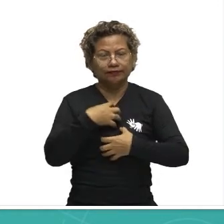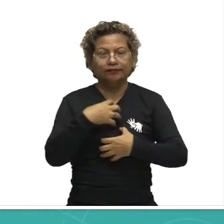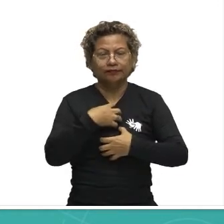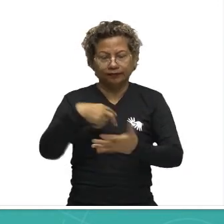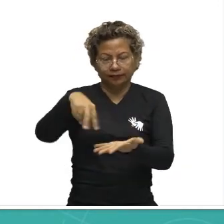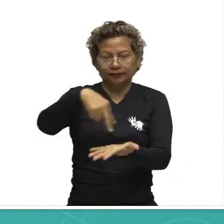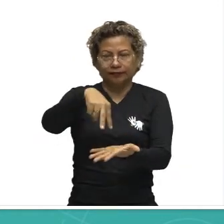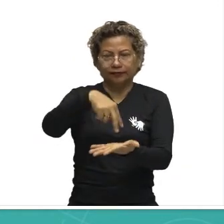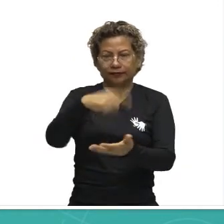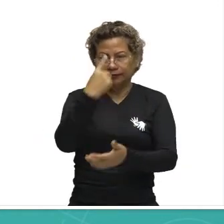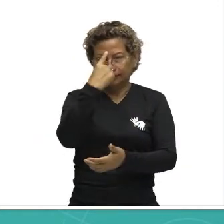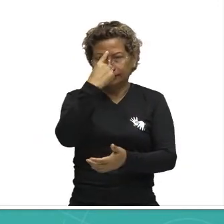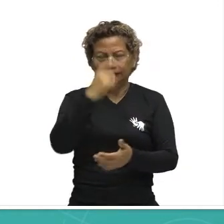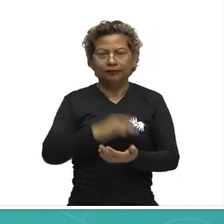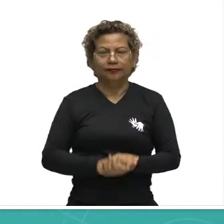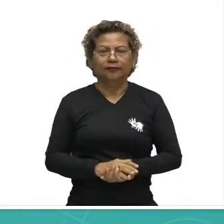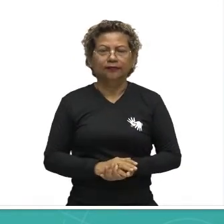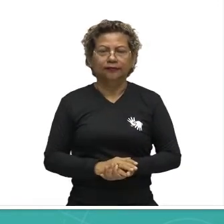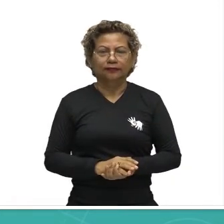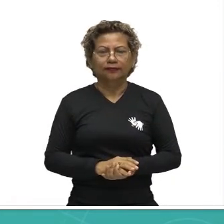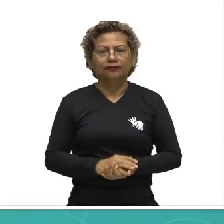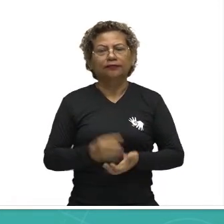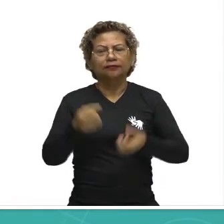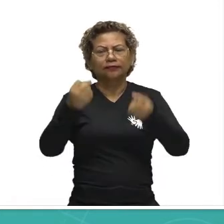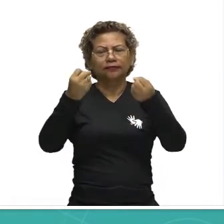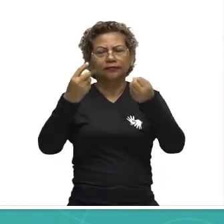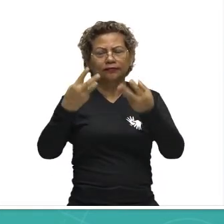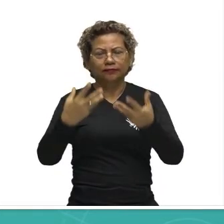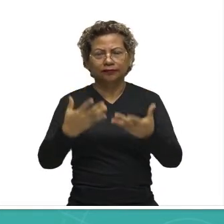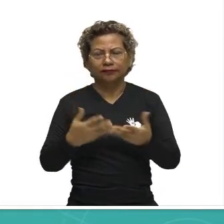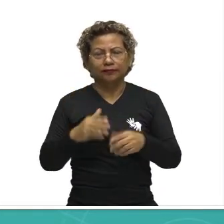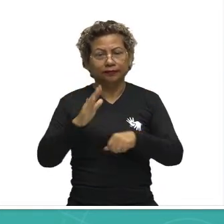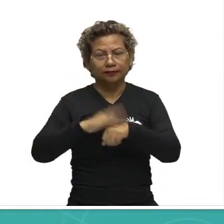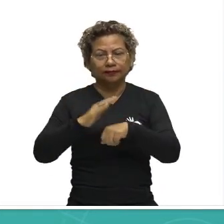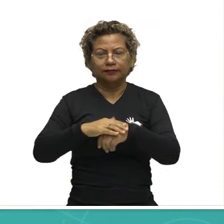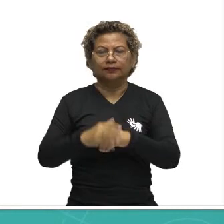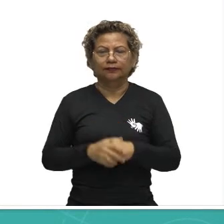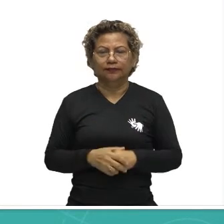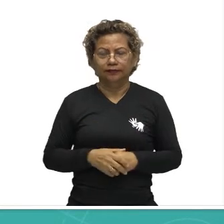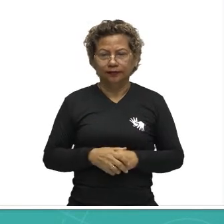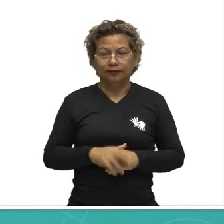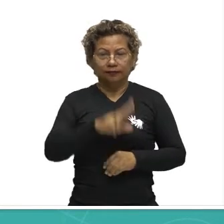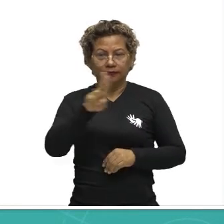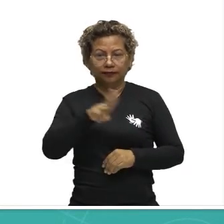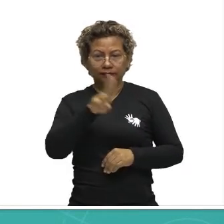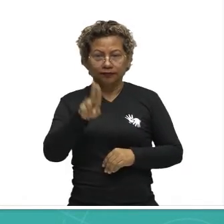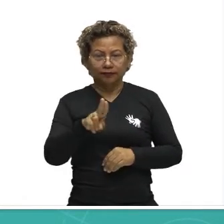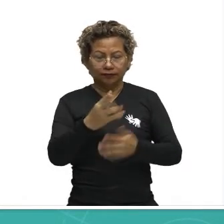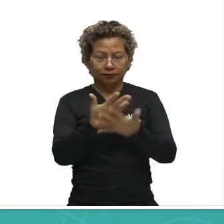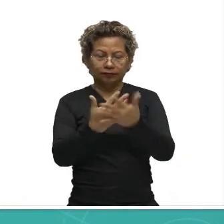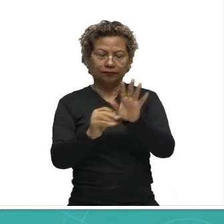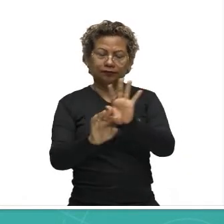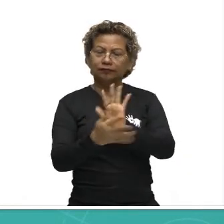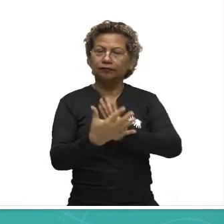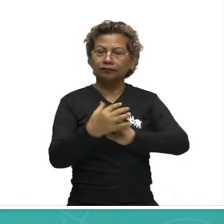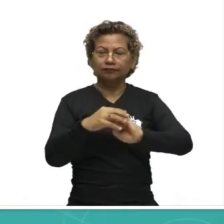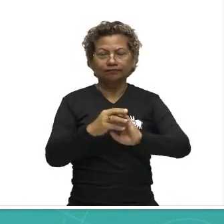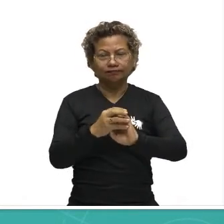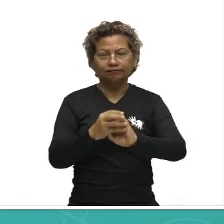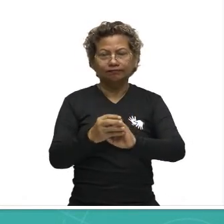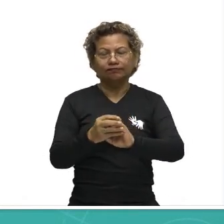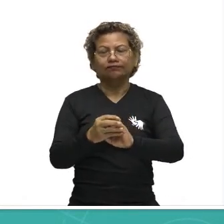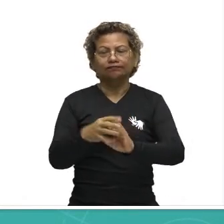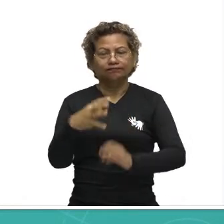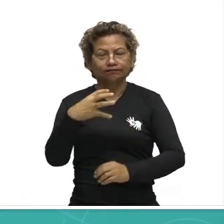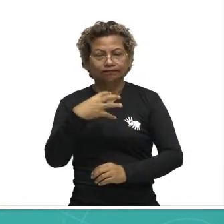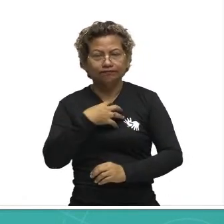indiana. Vamos falar mais um pouquinho sobre ela. Então, os gestos das mãos são usados para exprimir esses sentimentos.